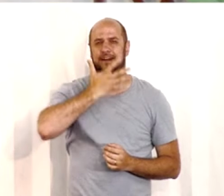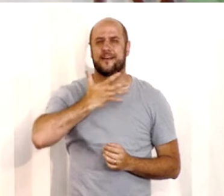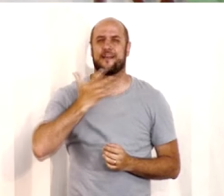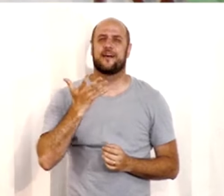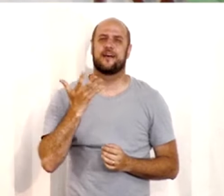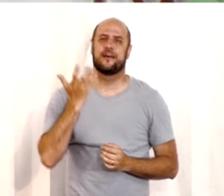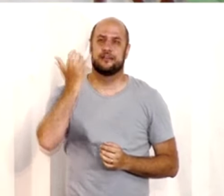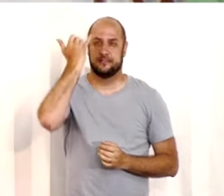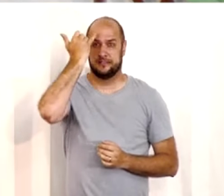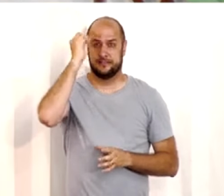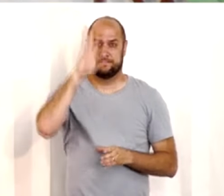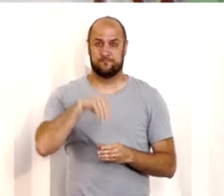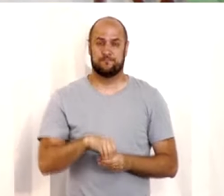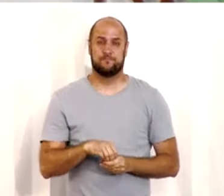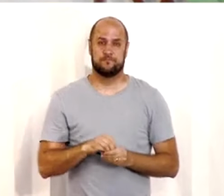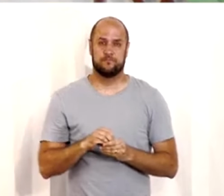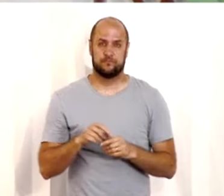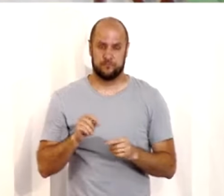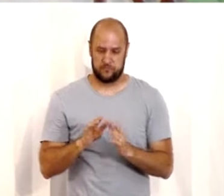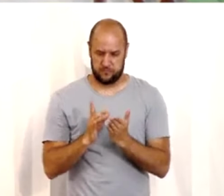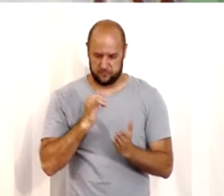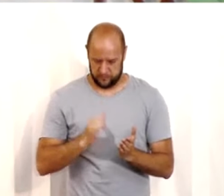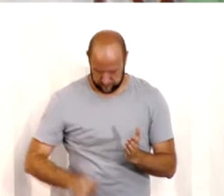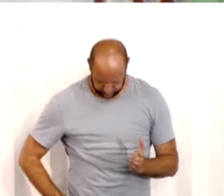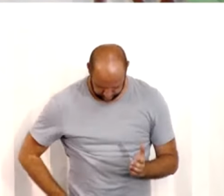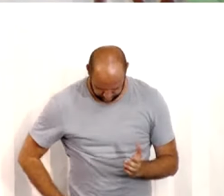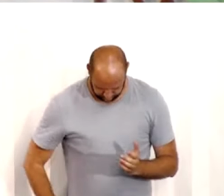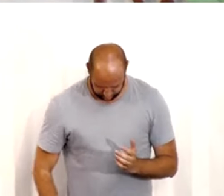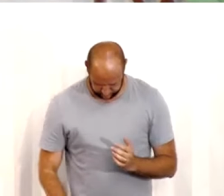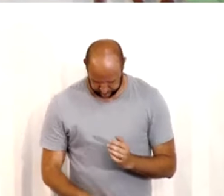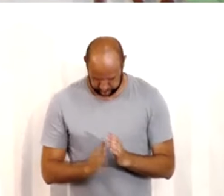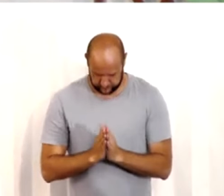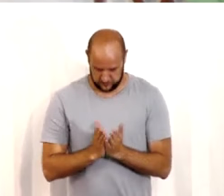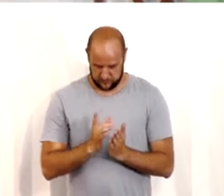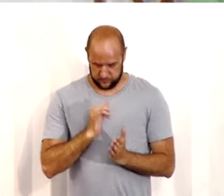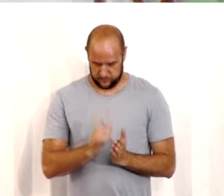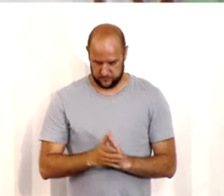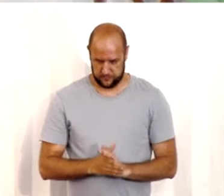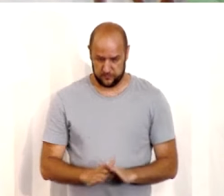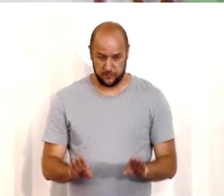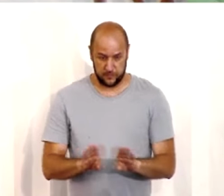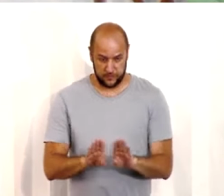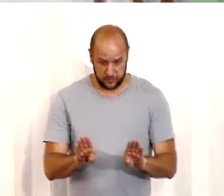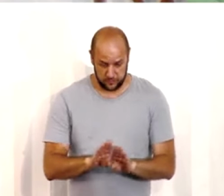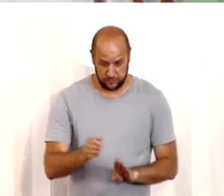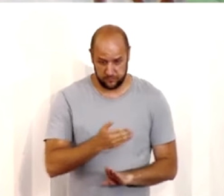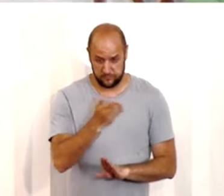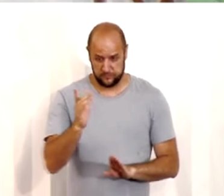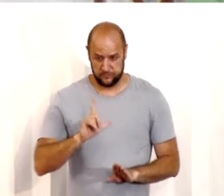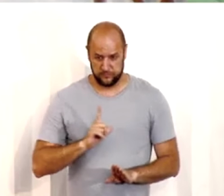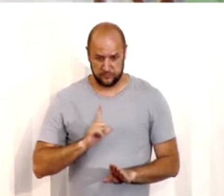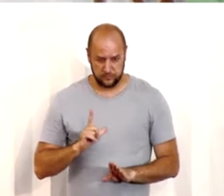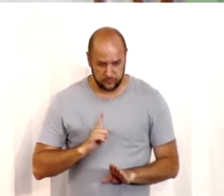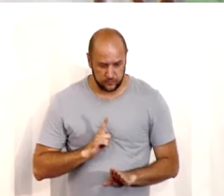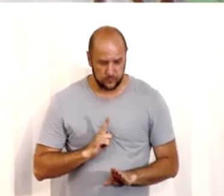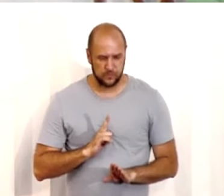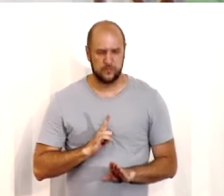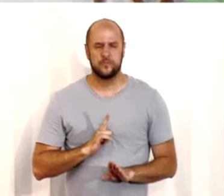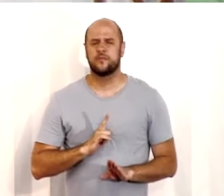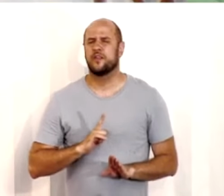ideias deste texto. Está escrito assim: portanto também nós, visto que temos a rodear-nos